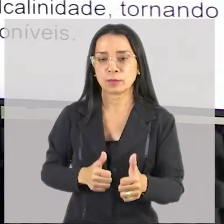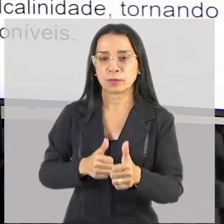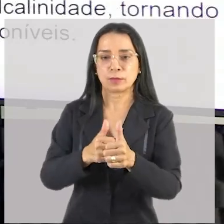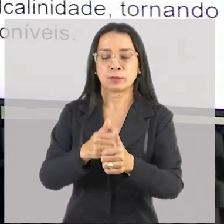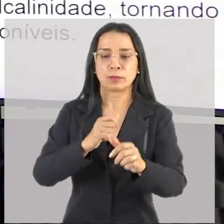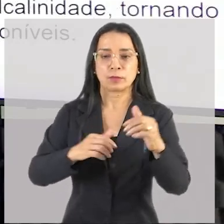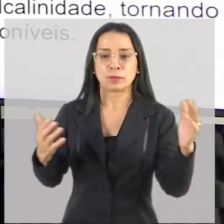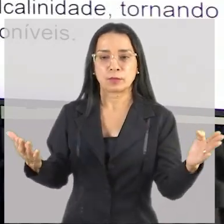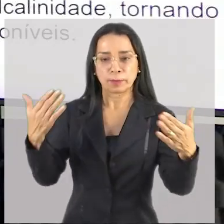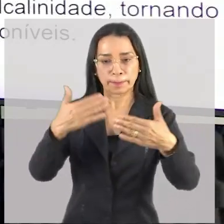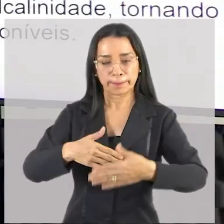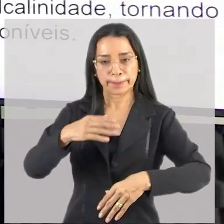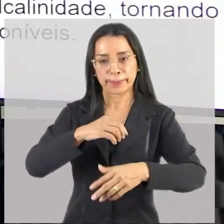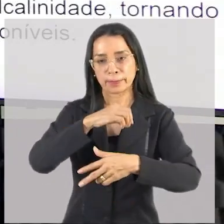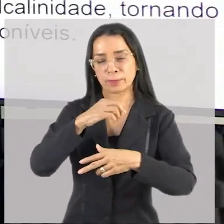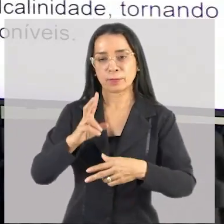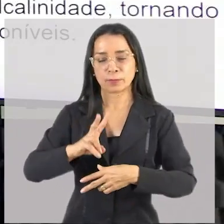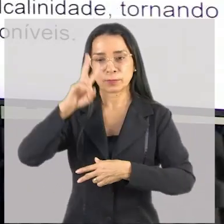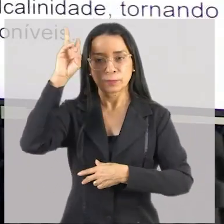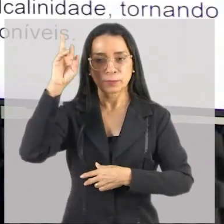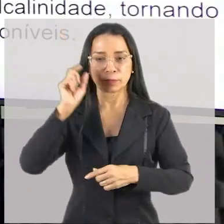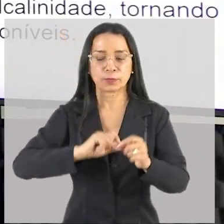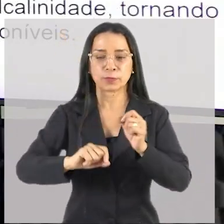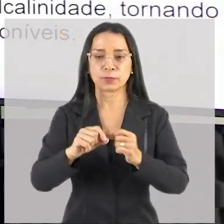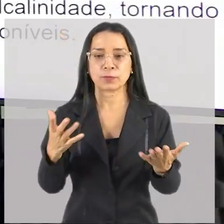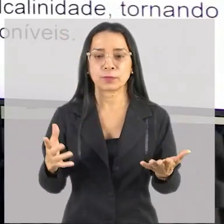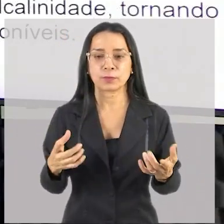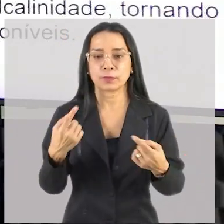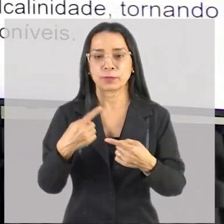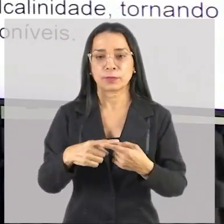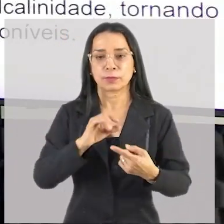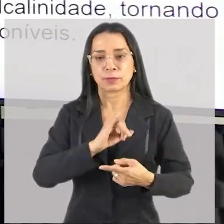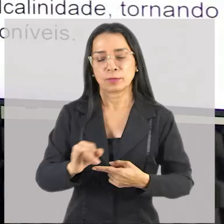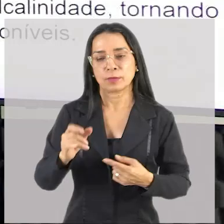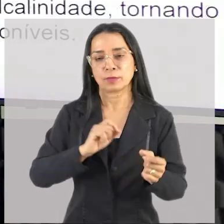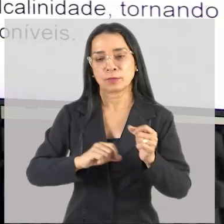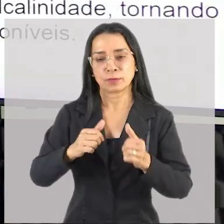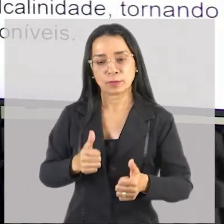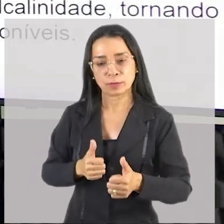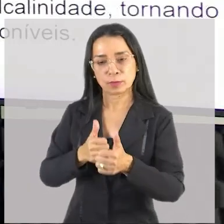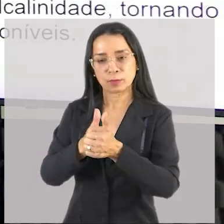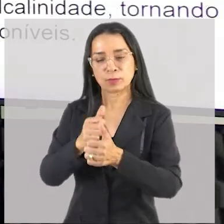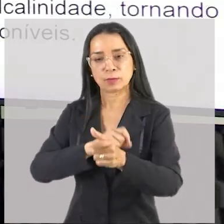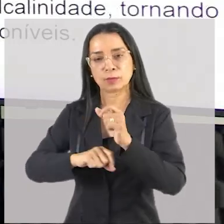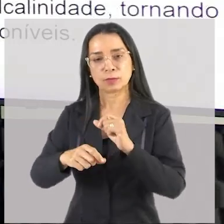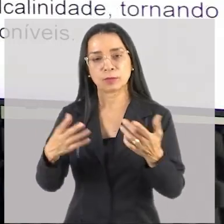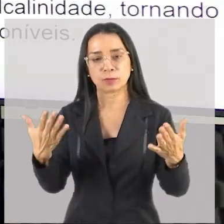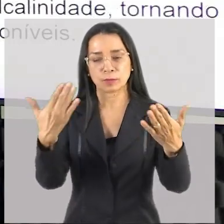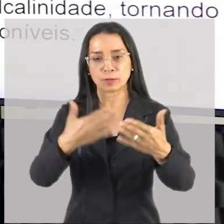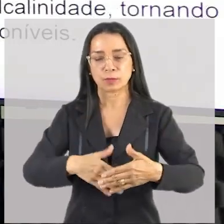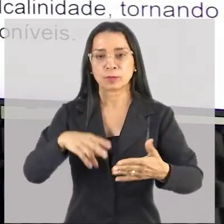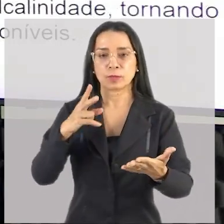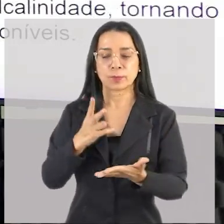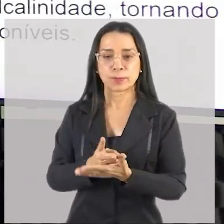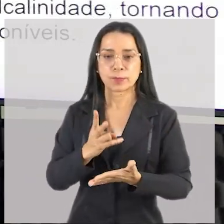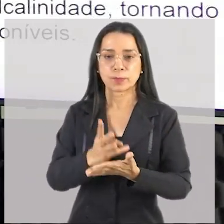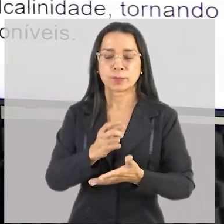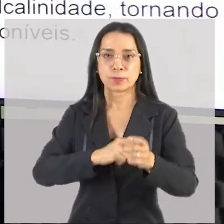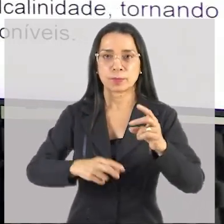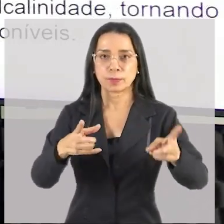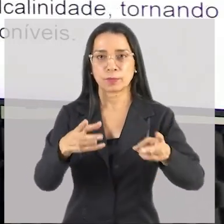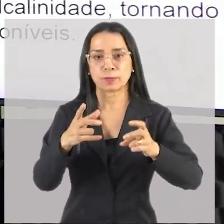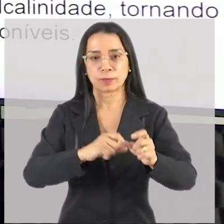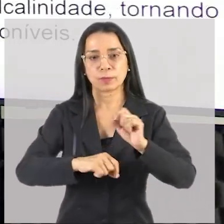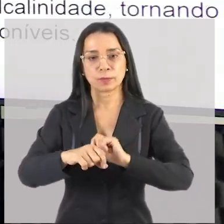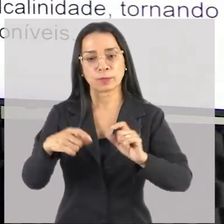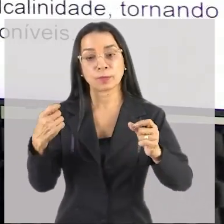acompanhando as provas dos vestibulares. Porque se você está acompanhando as provas, você sempre vai